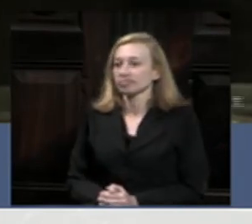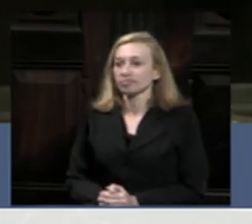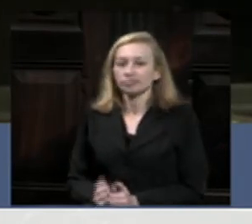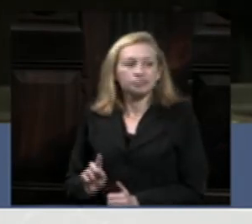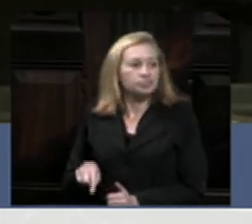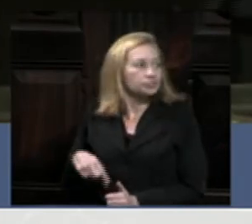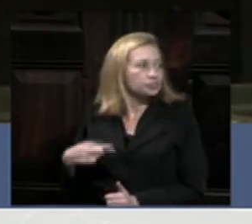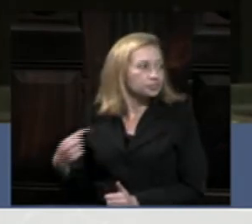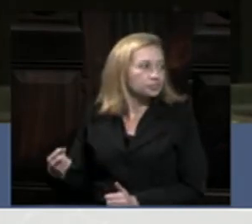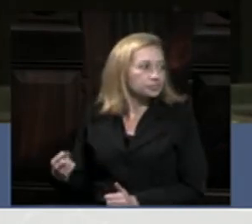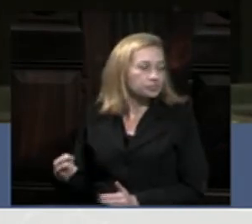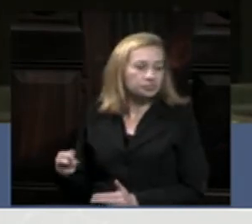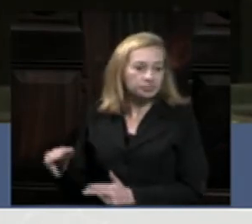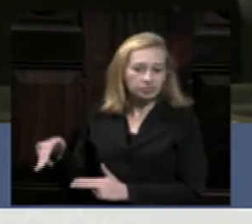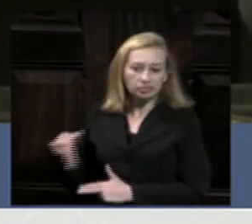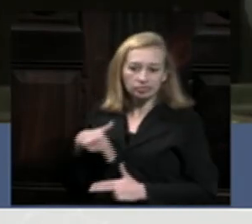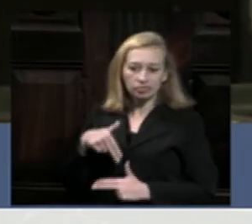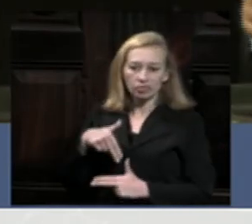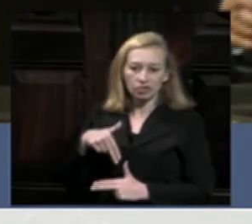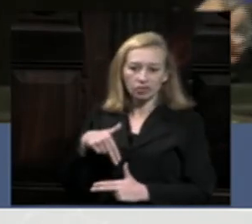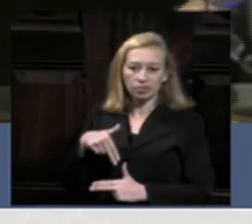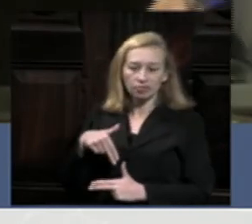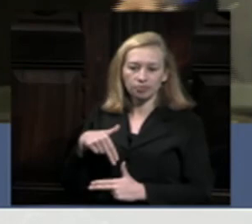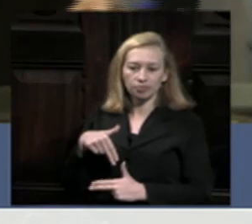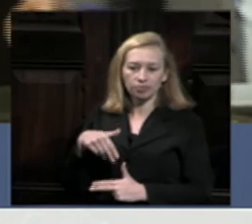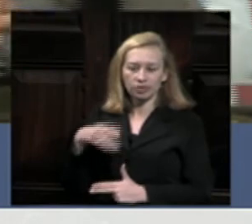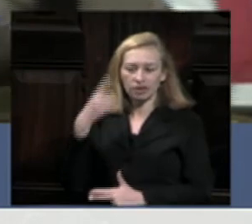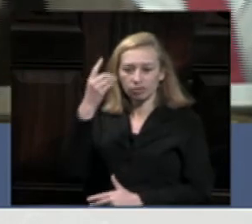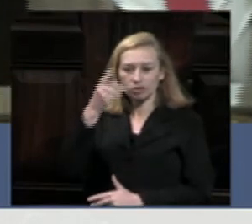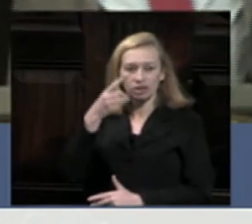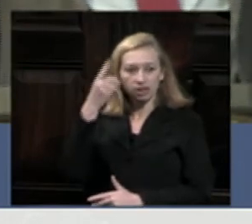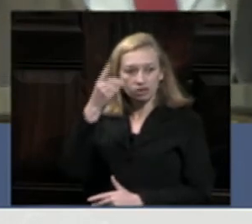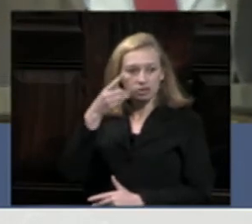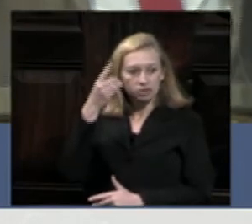Próximo orador inscrito é o nobre deputado